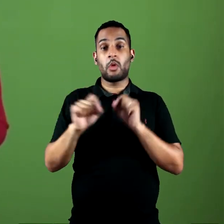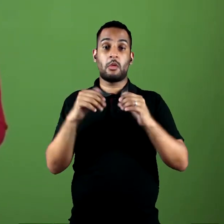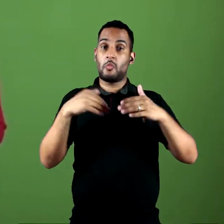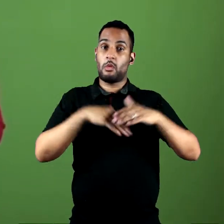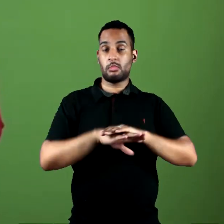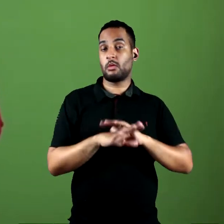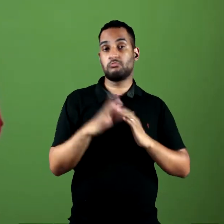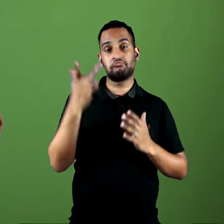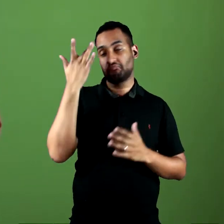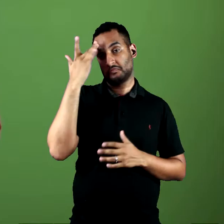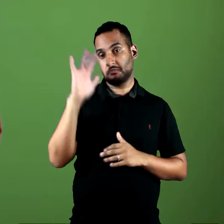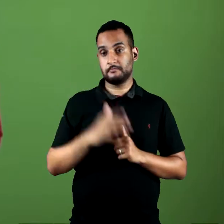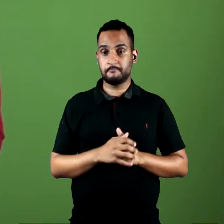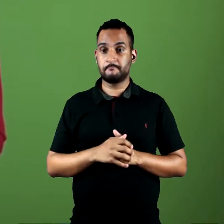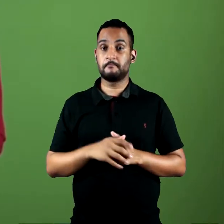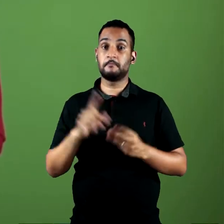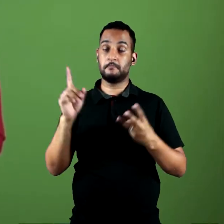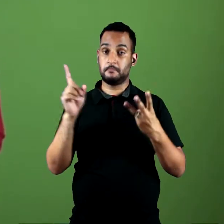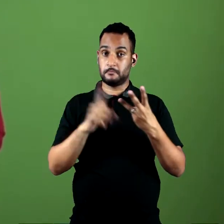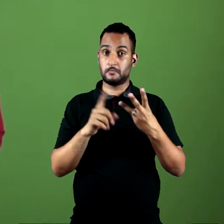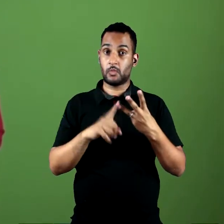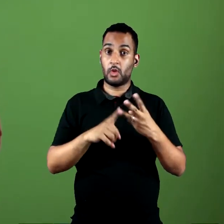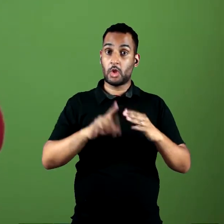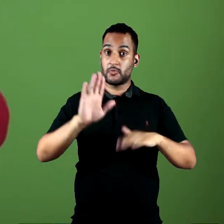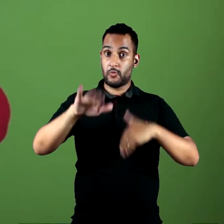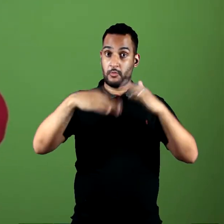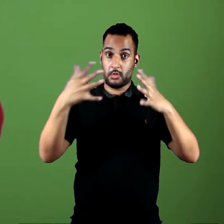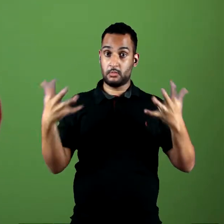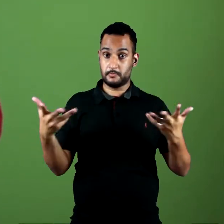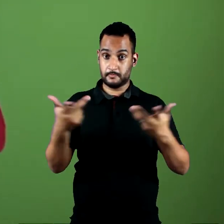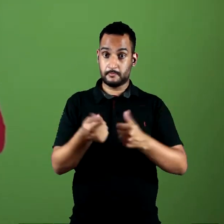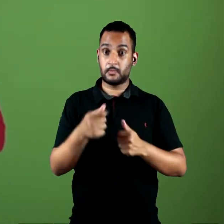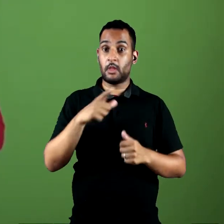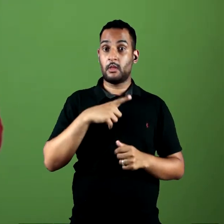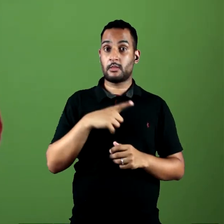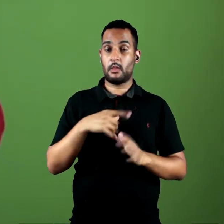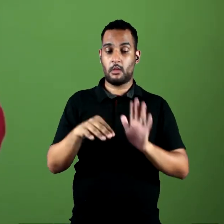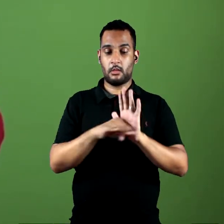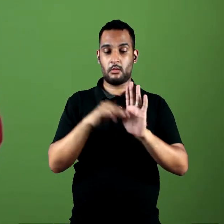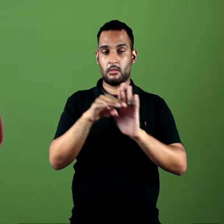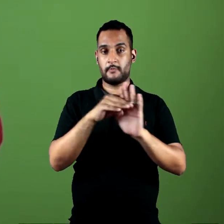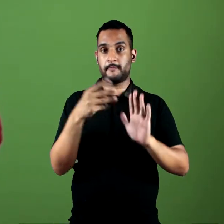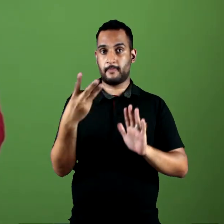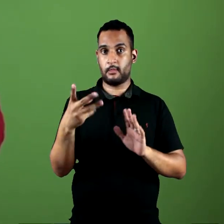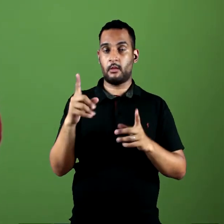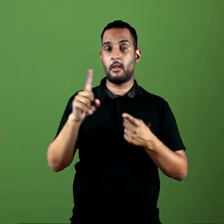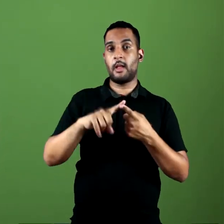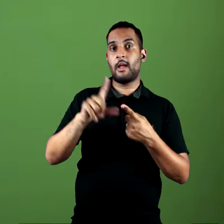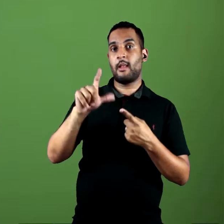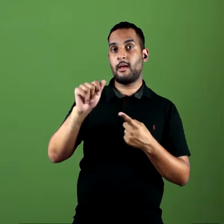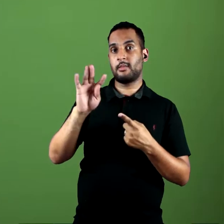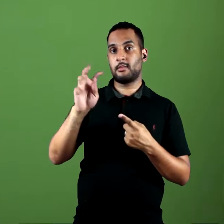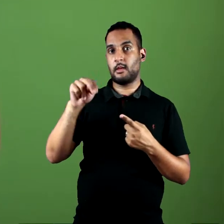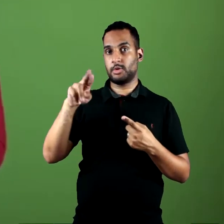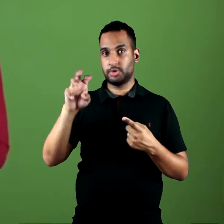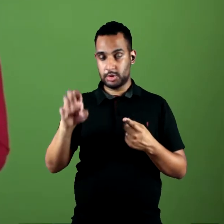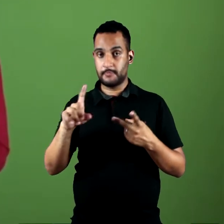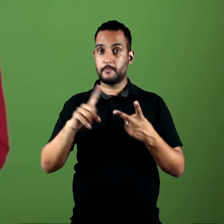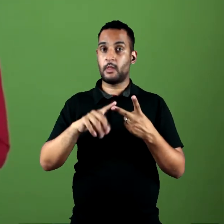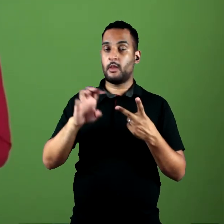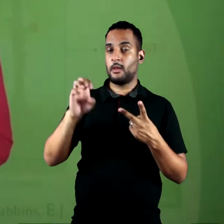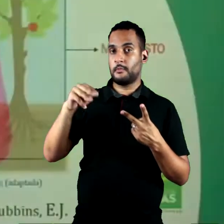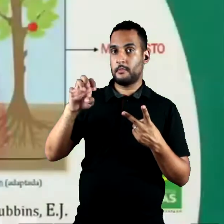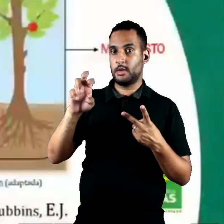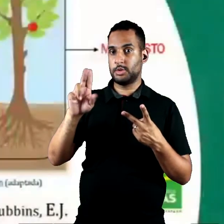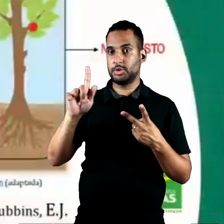Os estágios do desenvolvimento do talento são classificados em 3 níveis: latente, emergente e